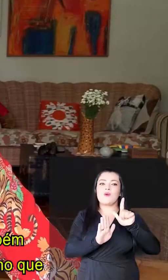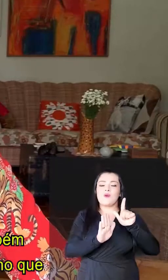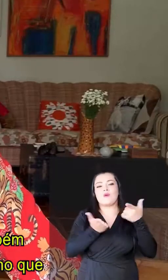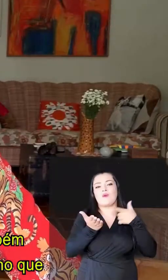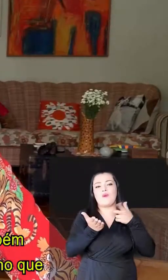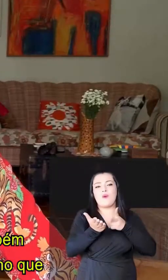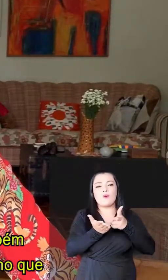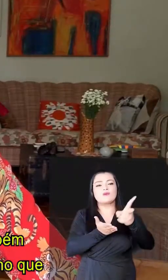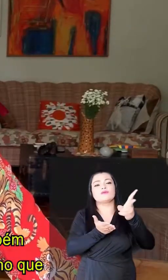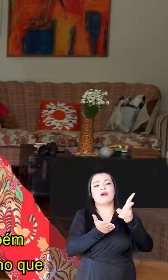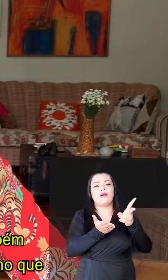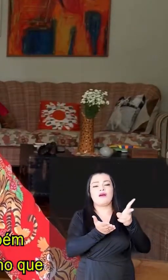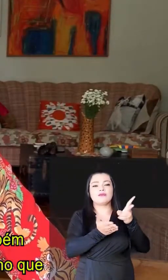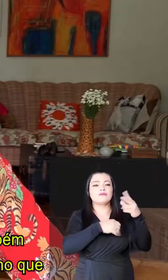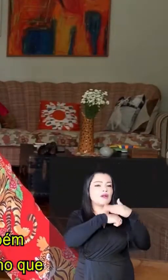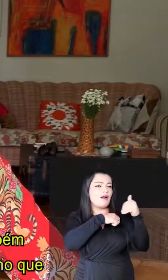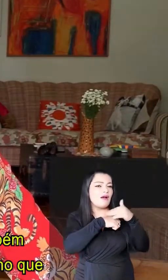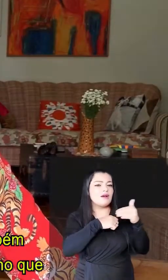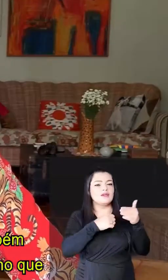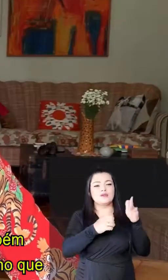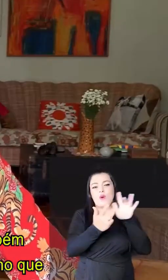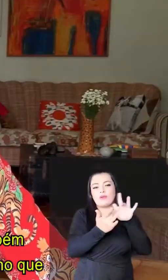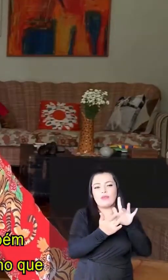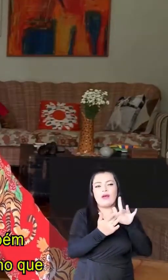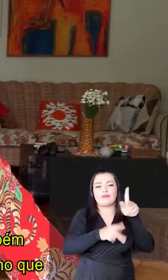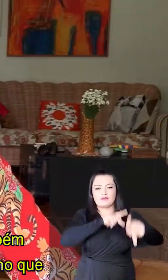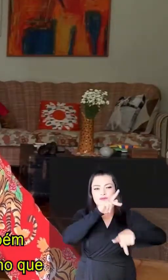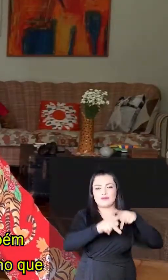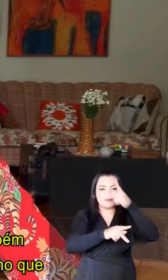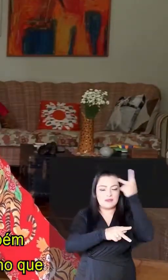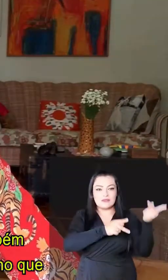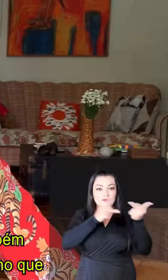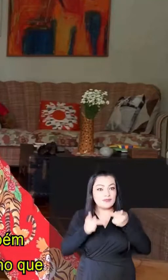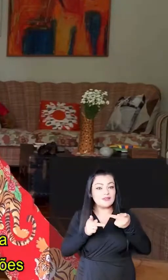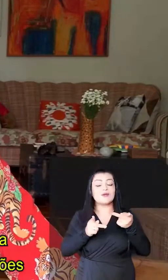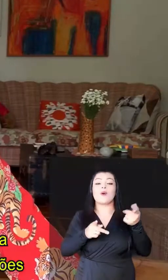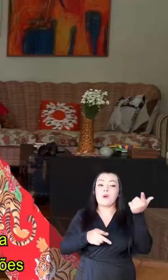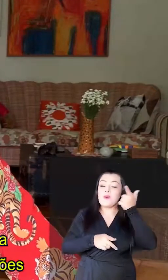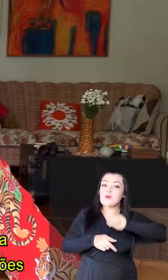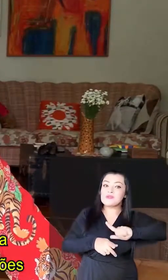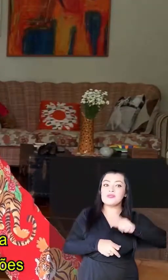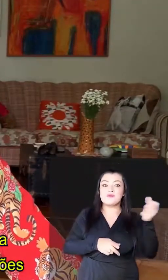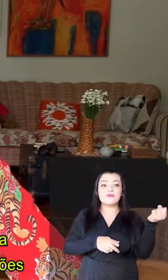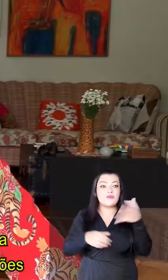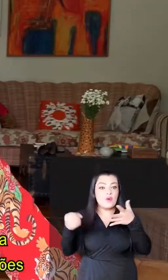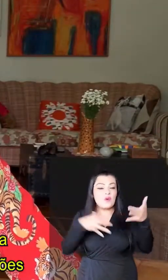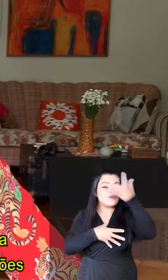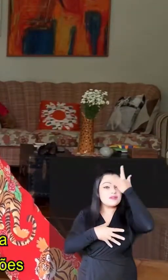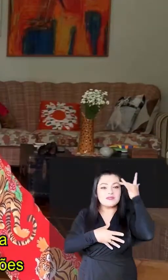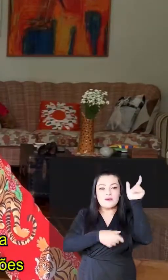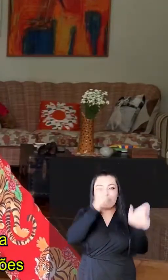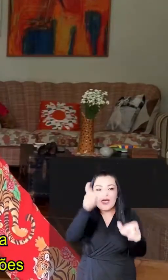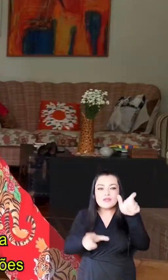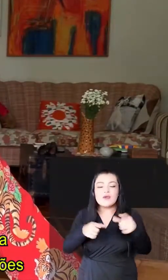público cativo, a gente conseguiu também ganhar um público novo nesse momento. Eu acho que a gente